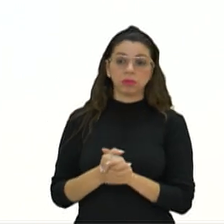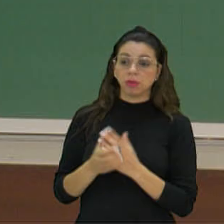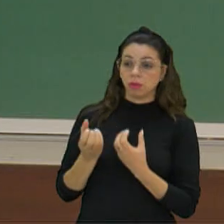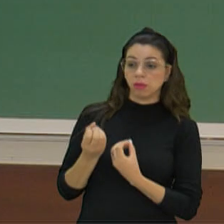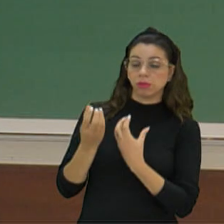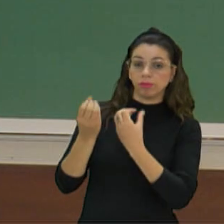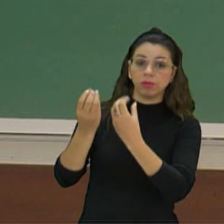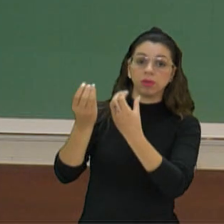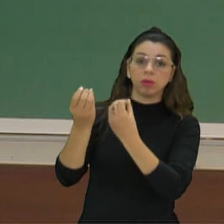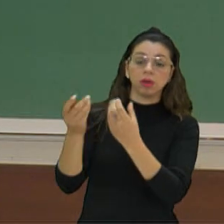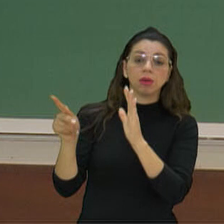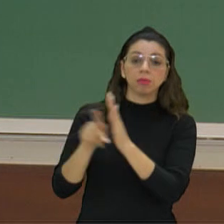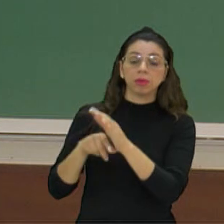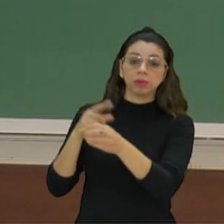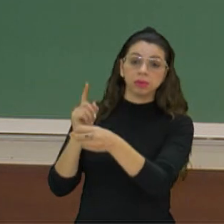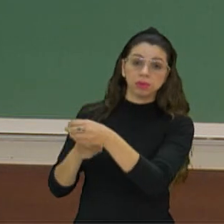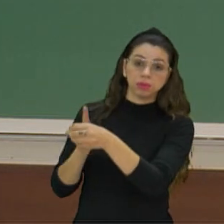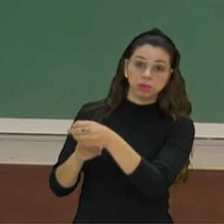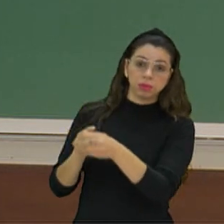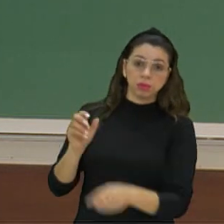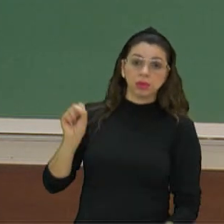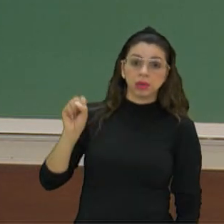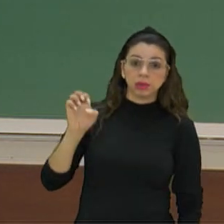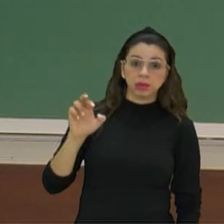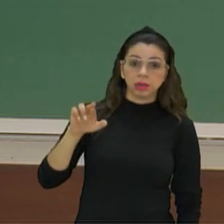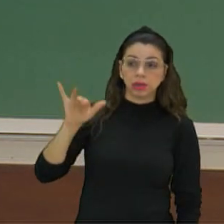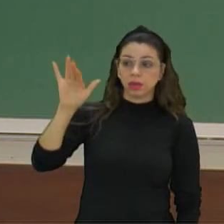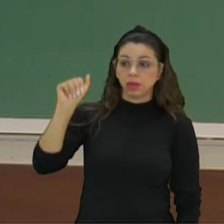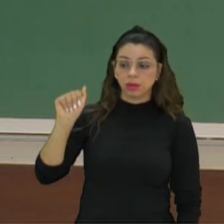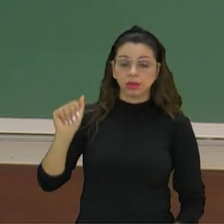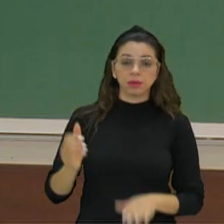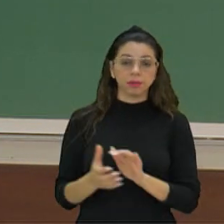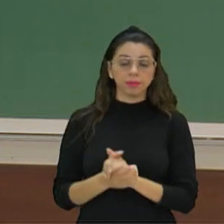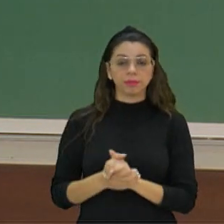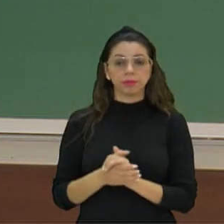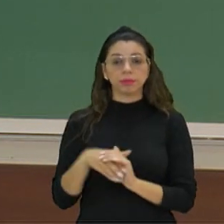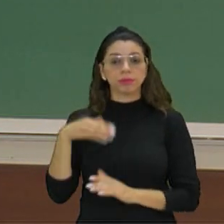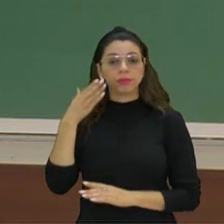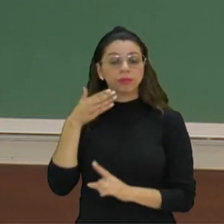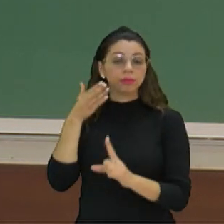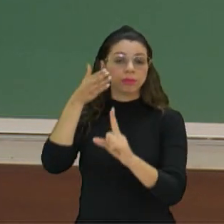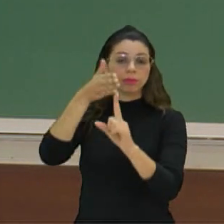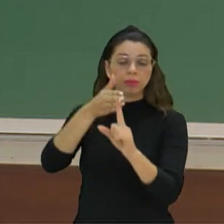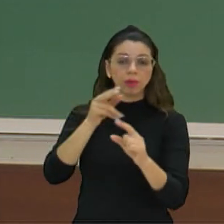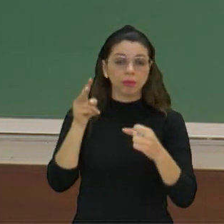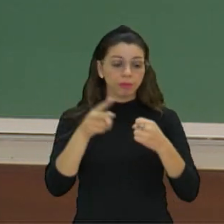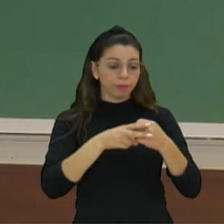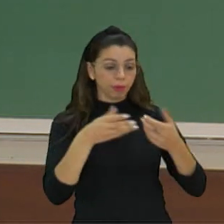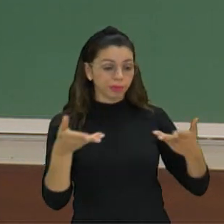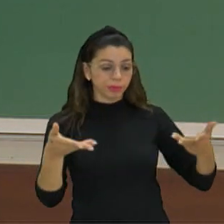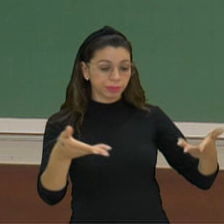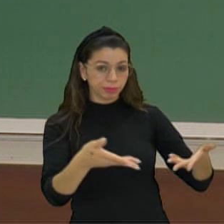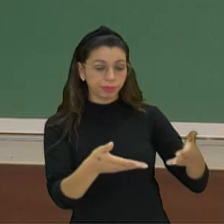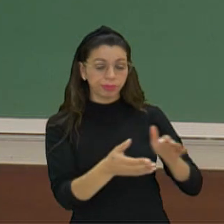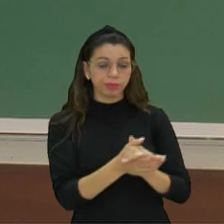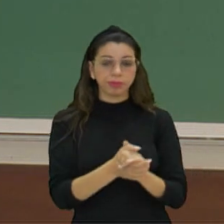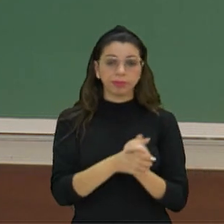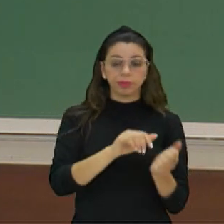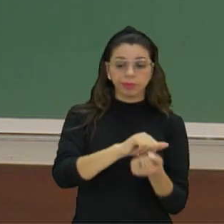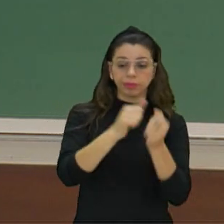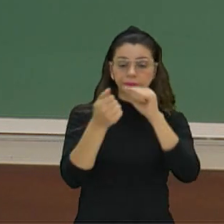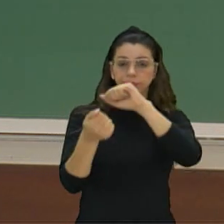excursão seria para Petrópolis. Ou seja, quando no discurso direto o verbo está no futuro, will, ele passa